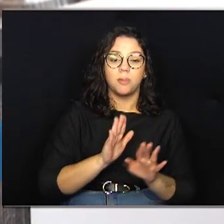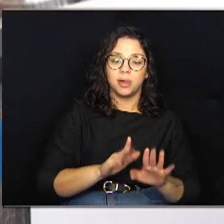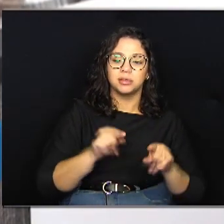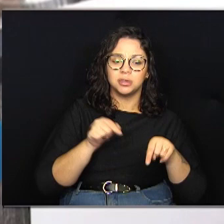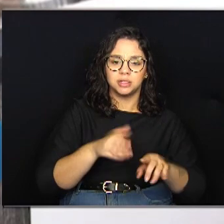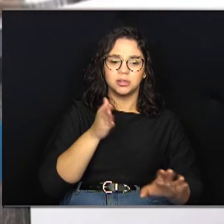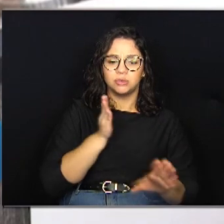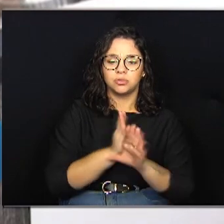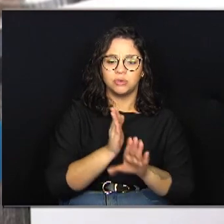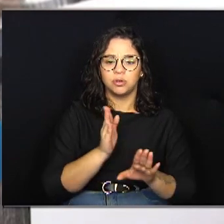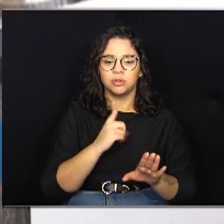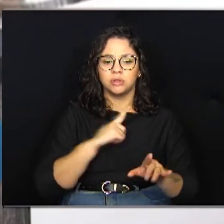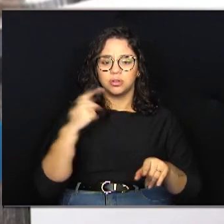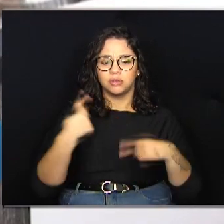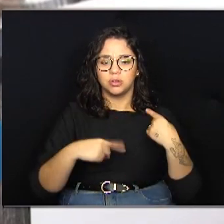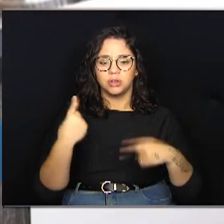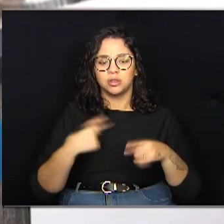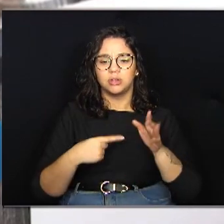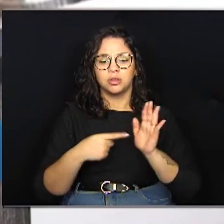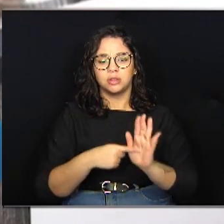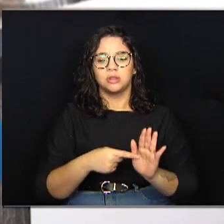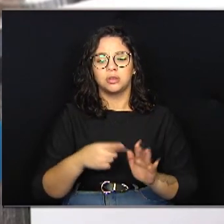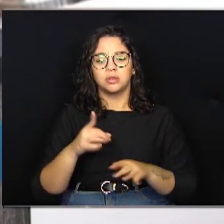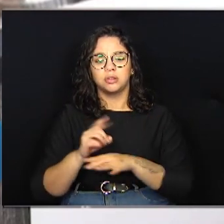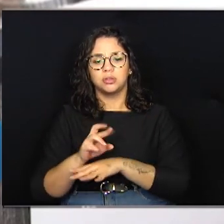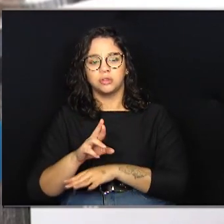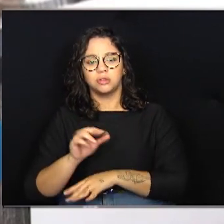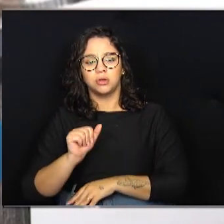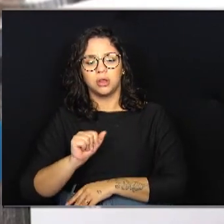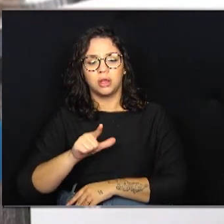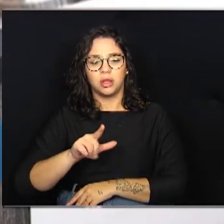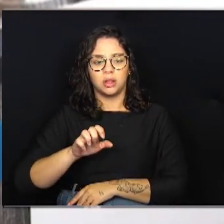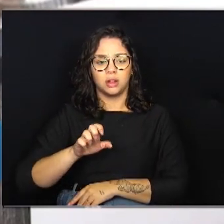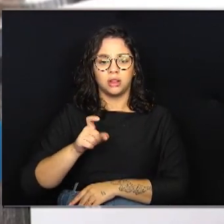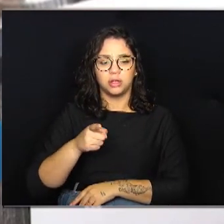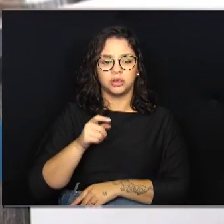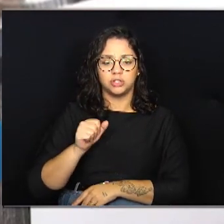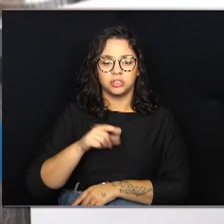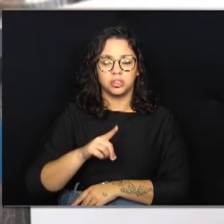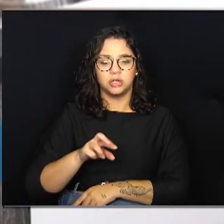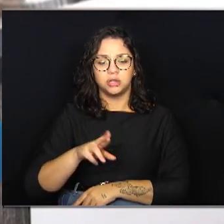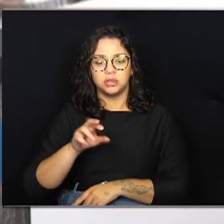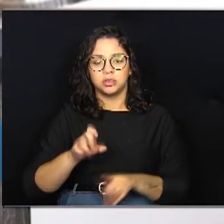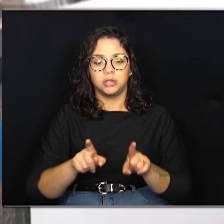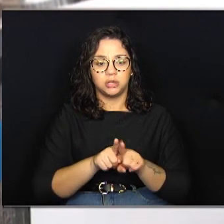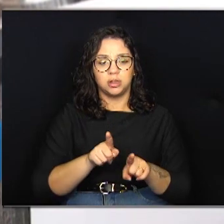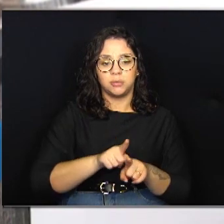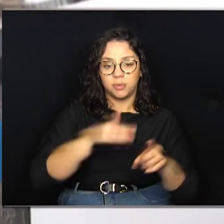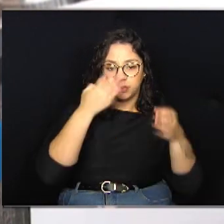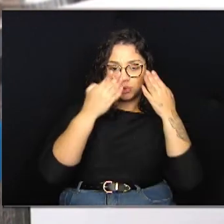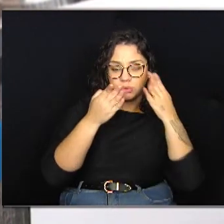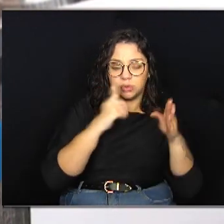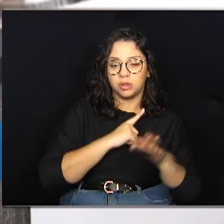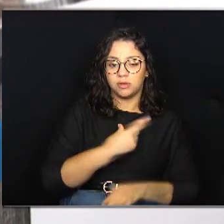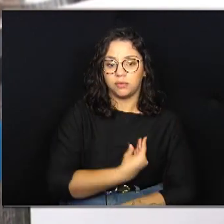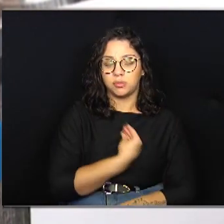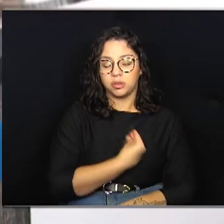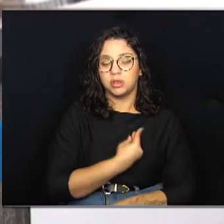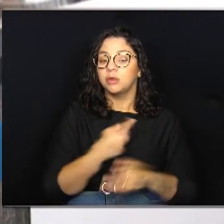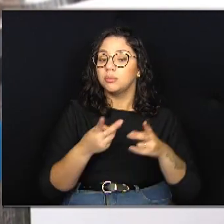no debate apresentado, tanto pelo doutor Alexandre, pela psicóloga que compareceu, que a gente tem visto o